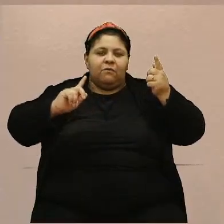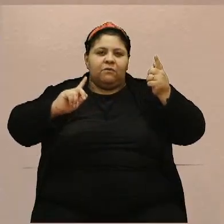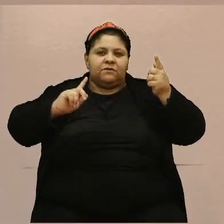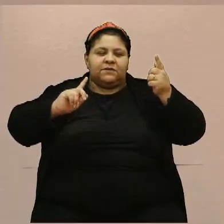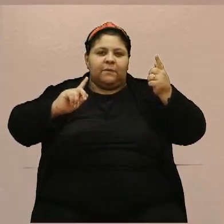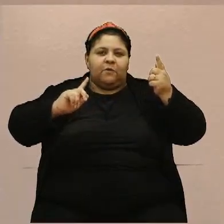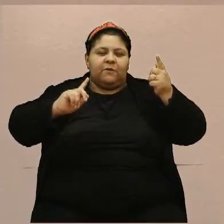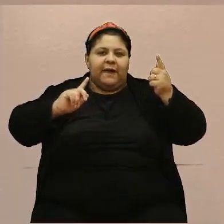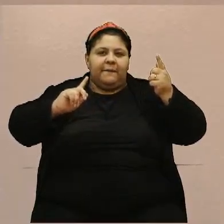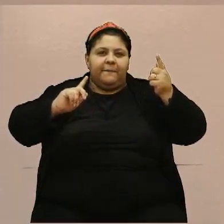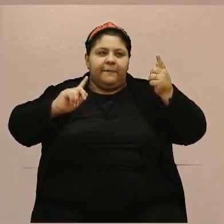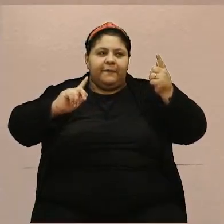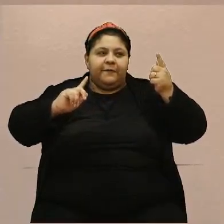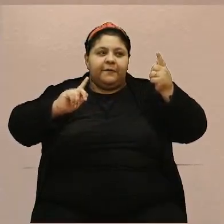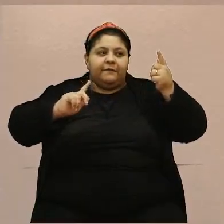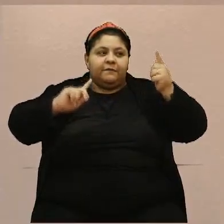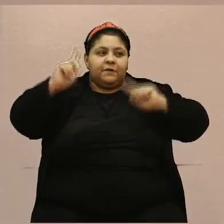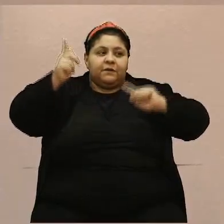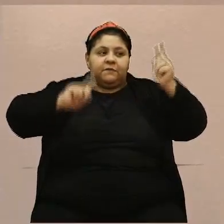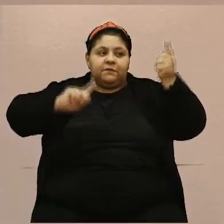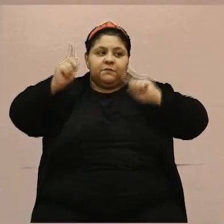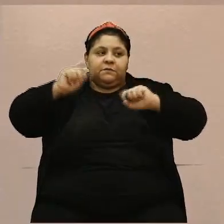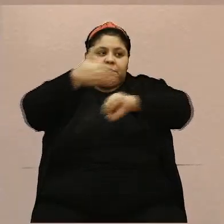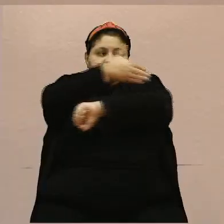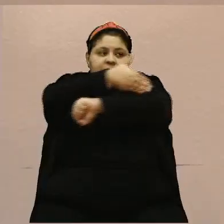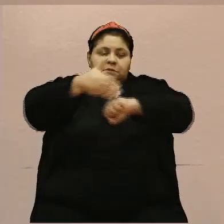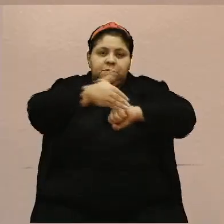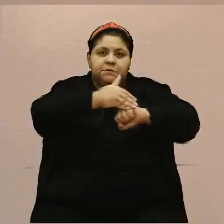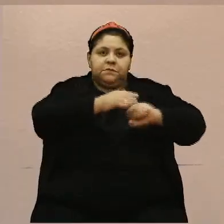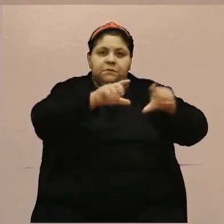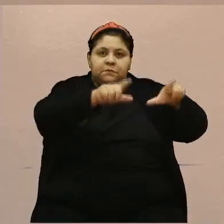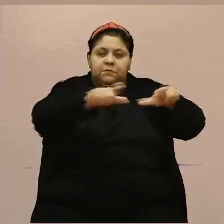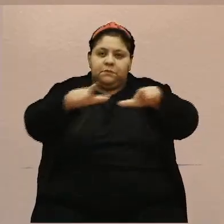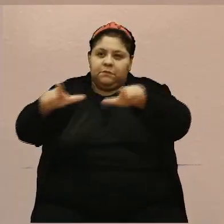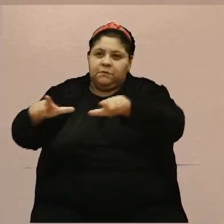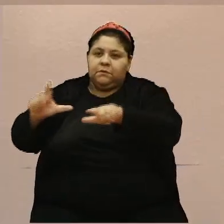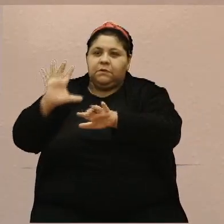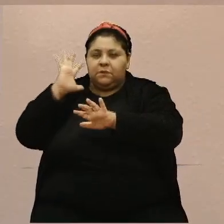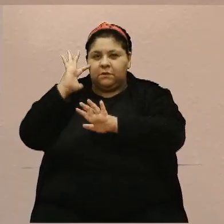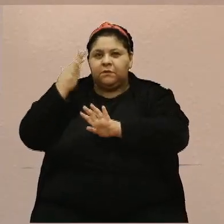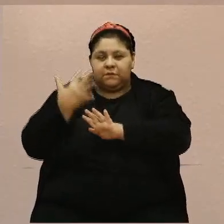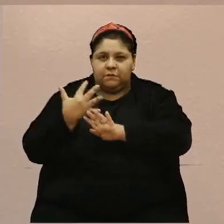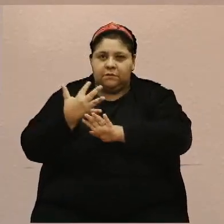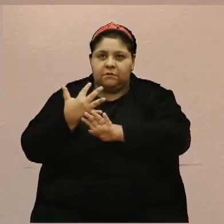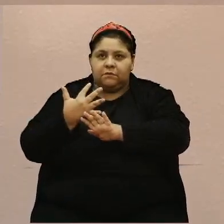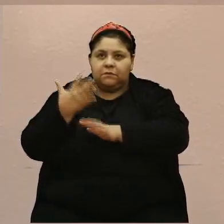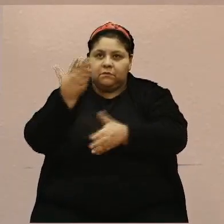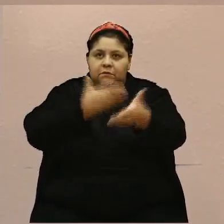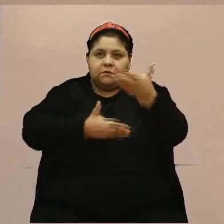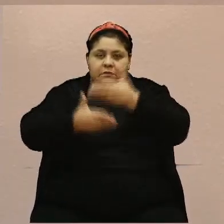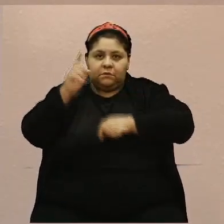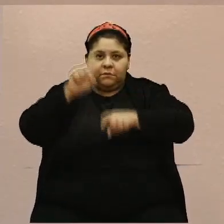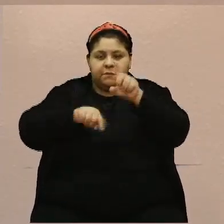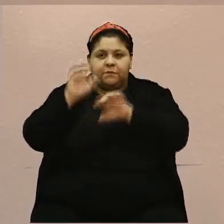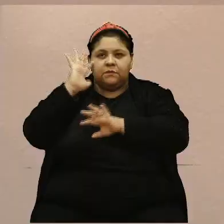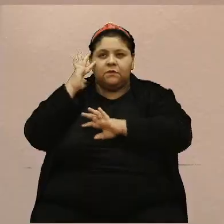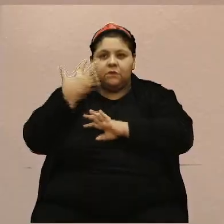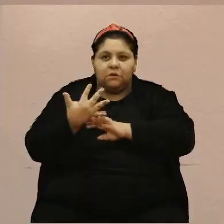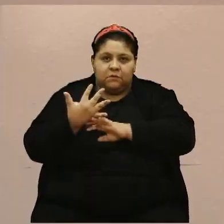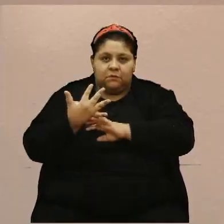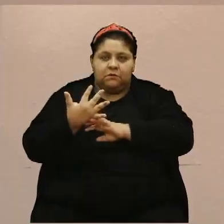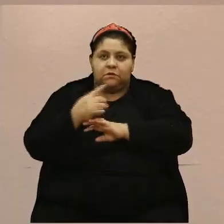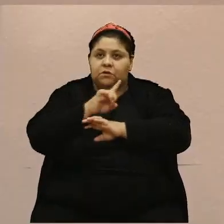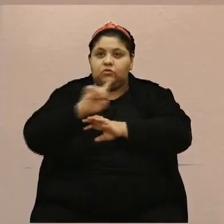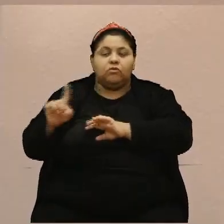do carnaval ao redor, até dos blocos e tudo mais, houve ali um mutirão para que as coisas acontecessem. E não